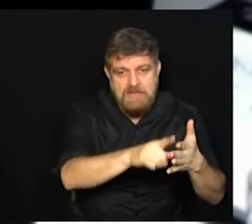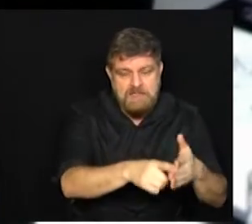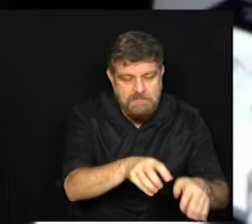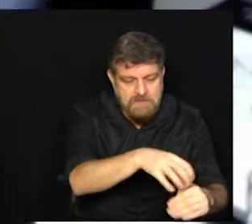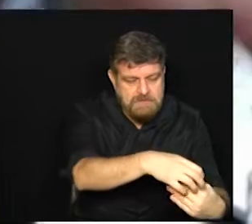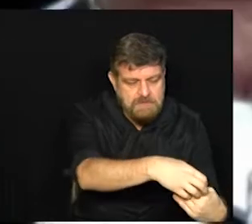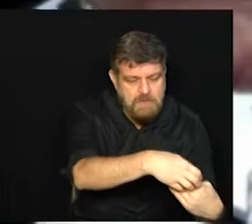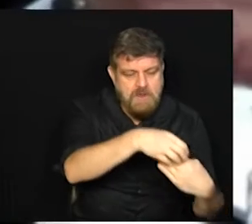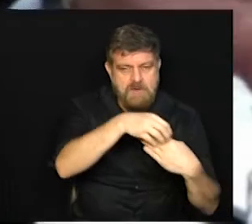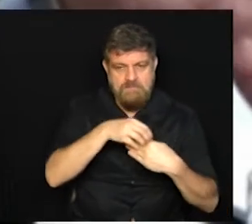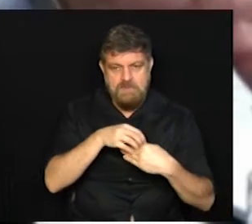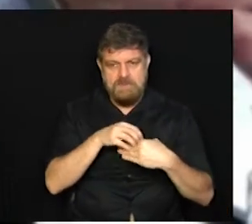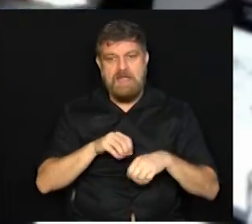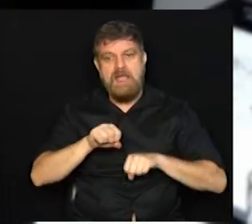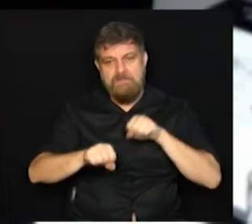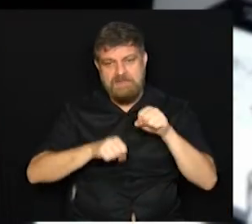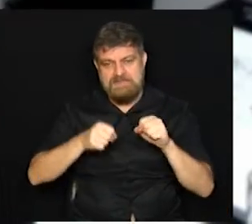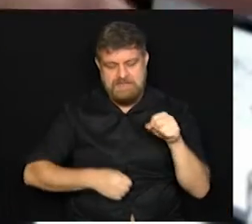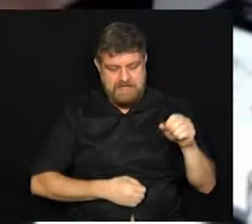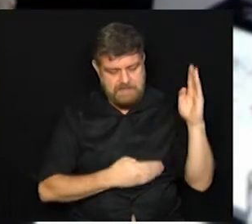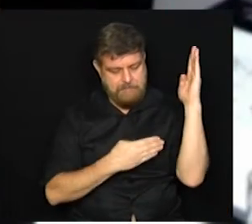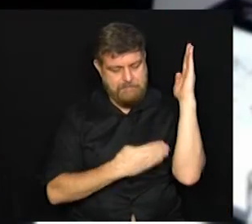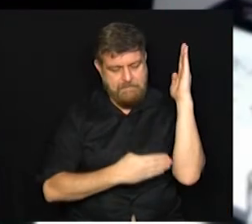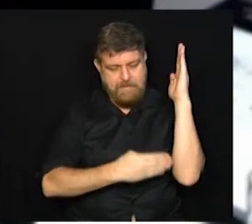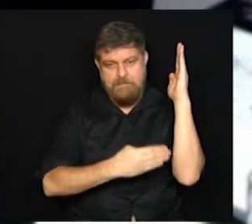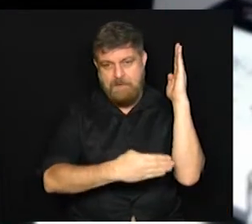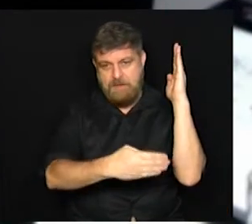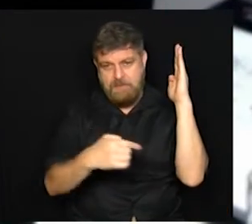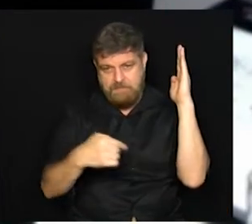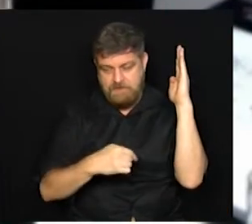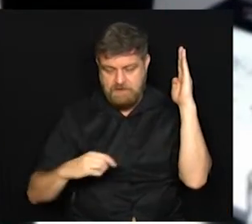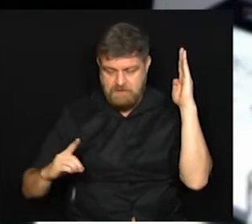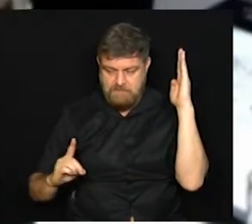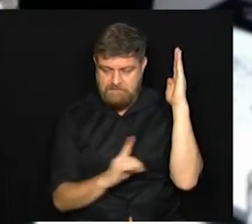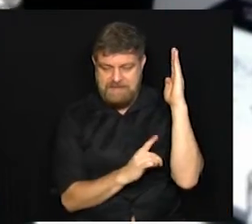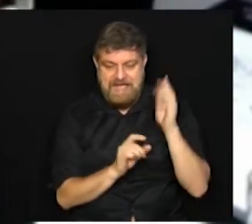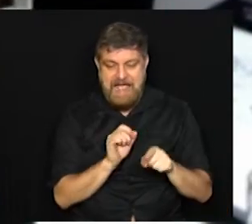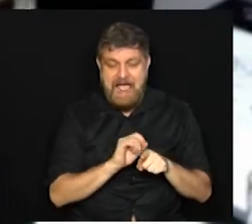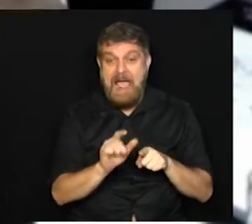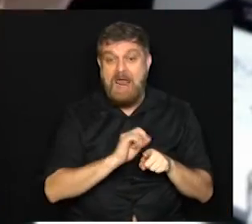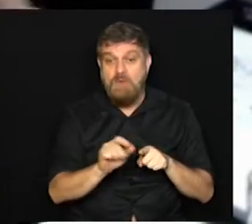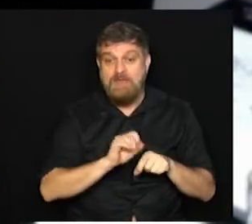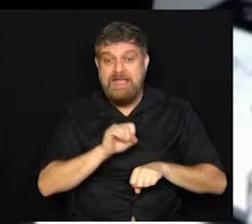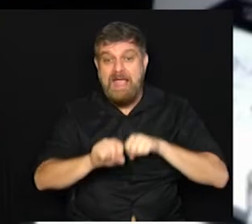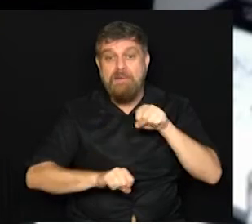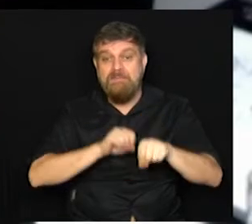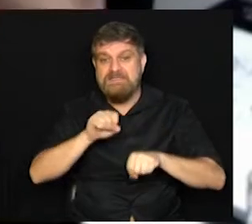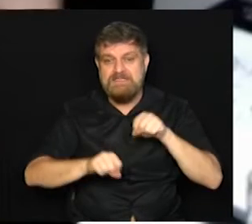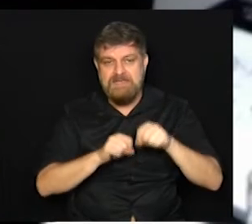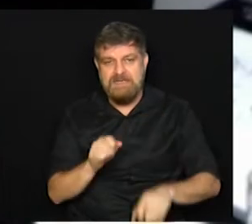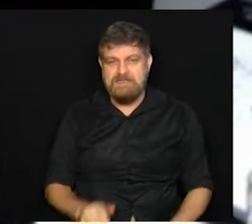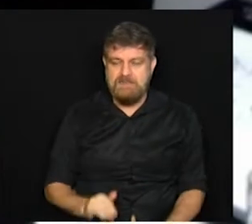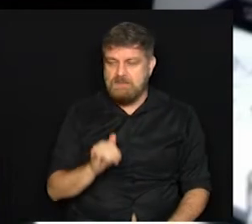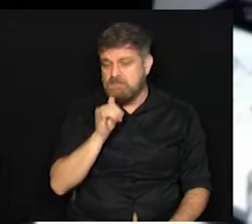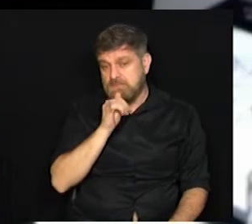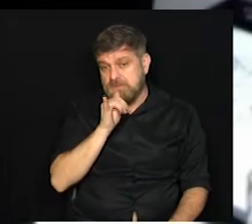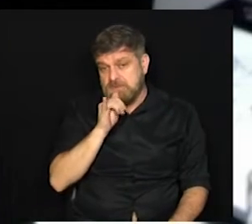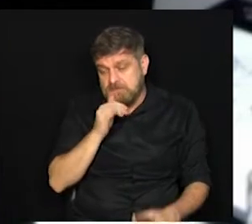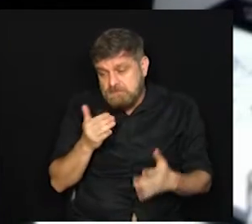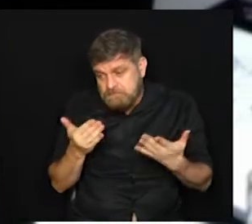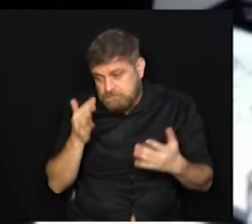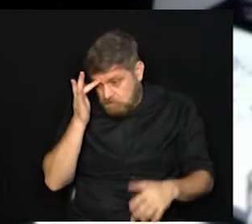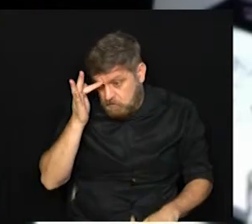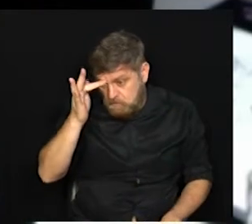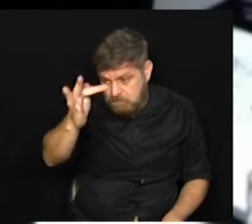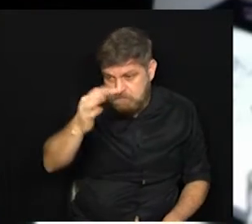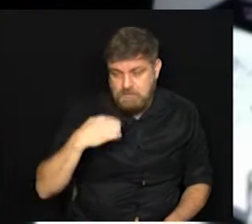no futuro locar uma bicicleta, né? Se for esse o que o mercado pedir, né? Estou dando um exemplo, mas para que a gente